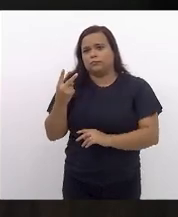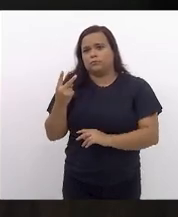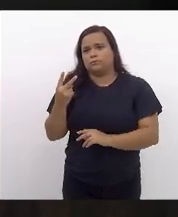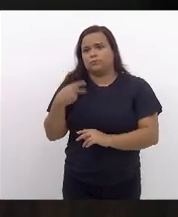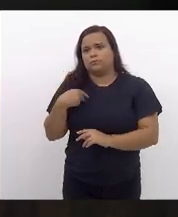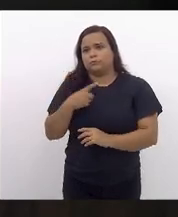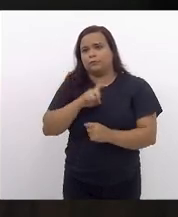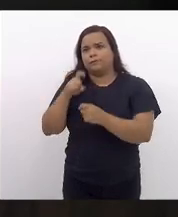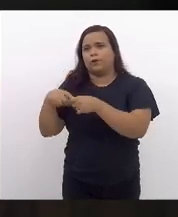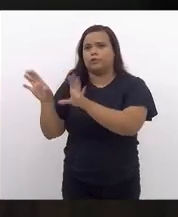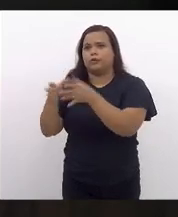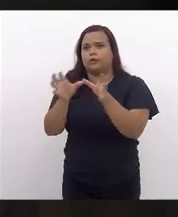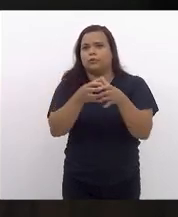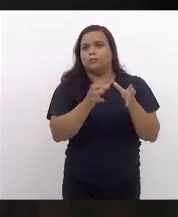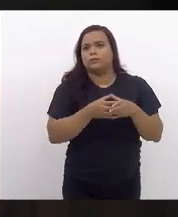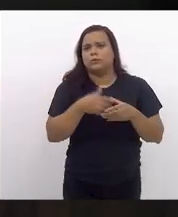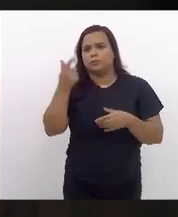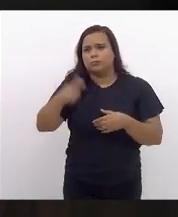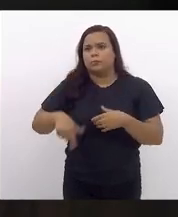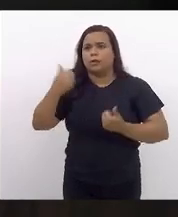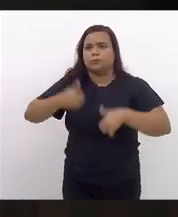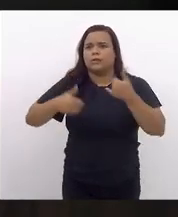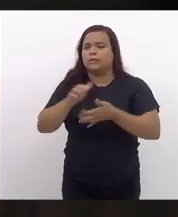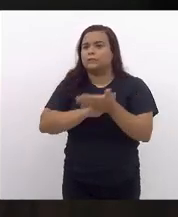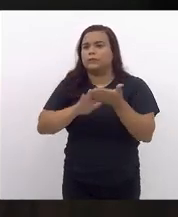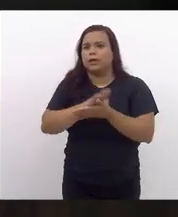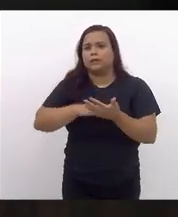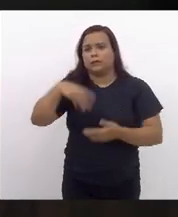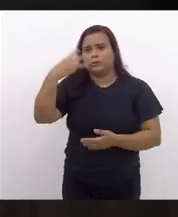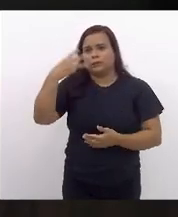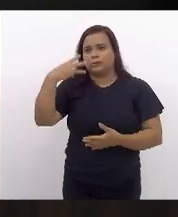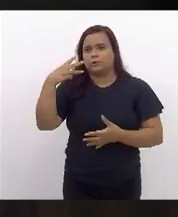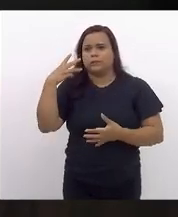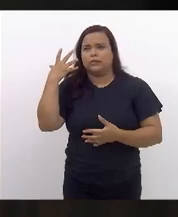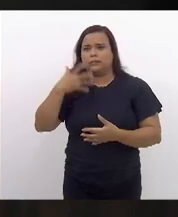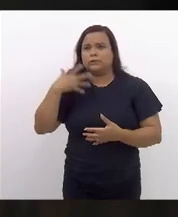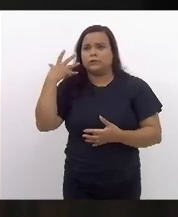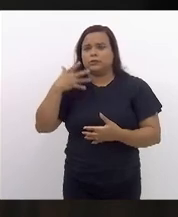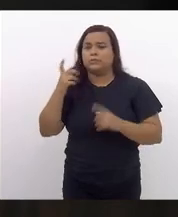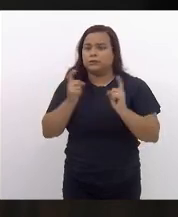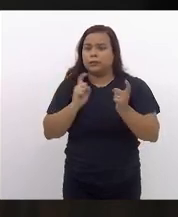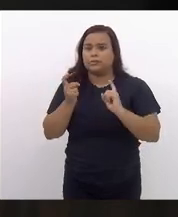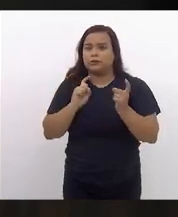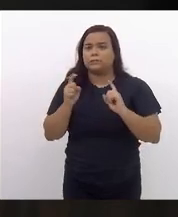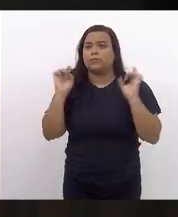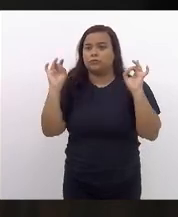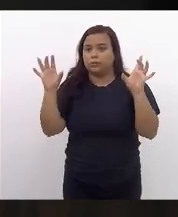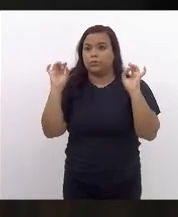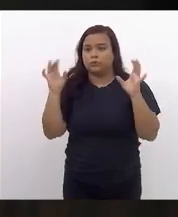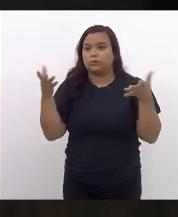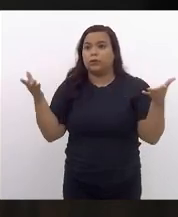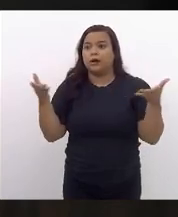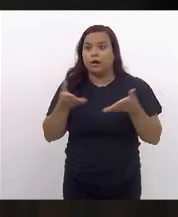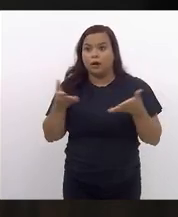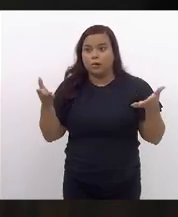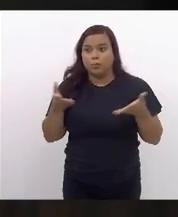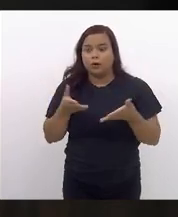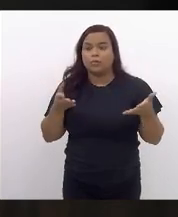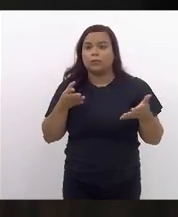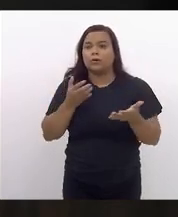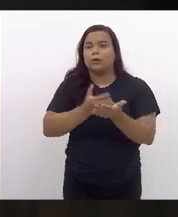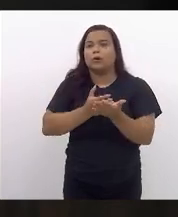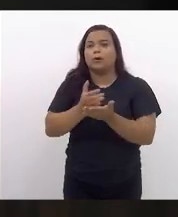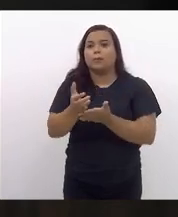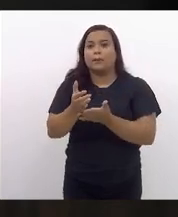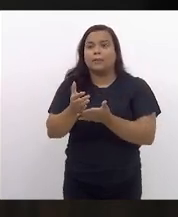temáticas. Nada mais havendo a tratar na terceira sessão extraordinária do dia, passa-se ao expediente final. Primeira